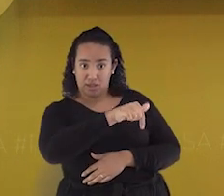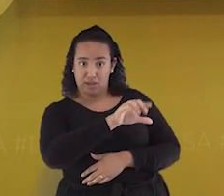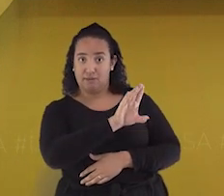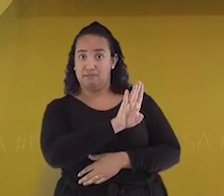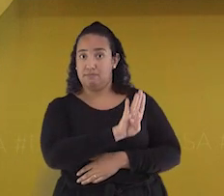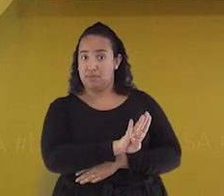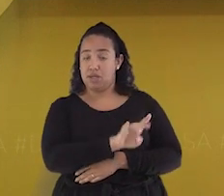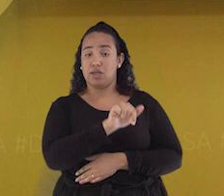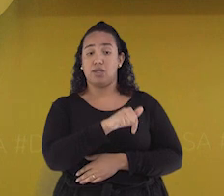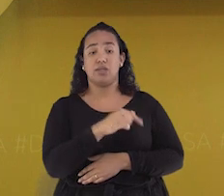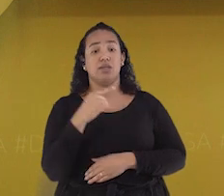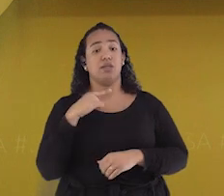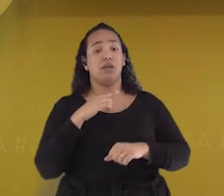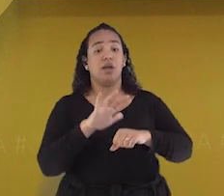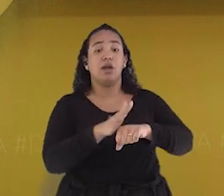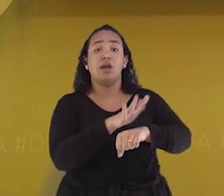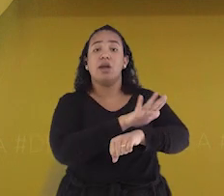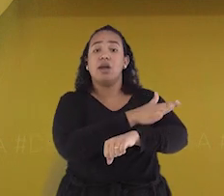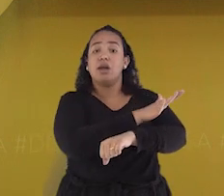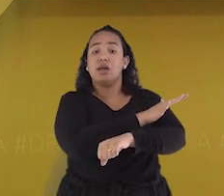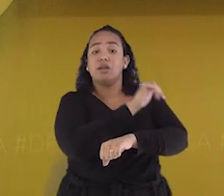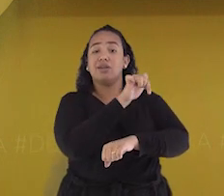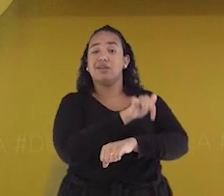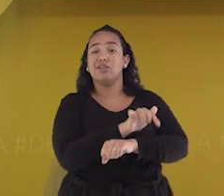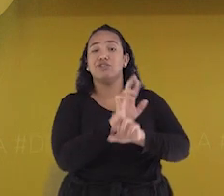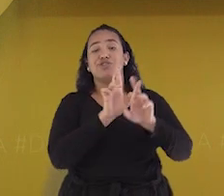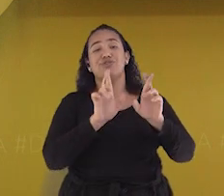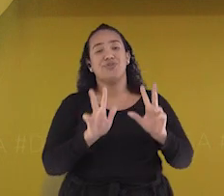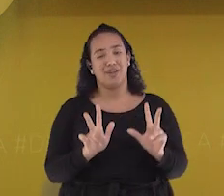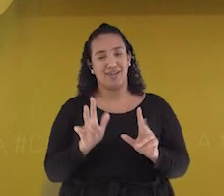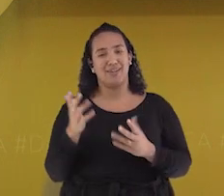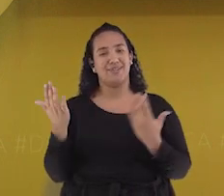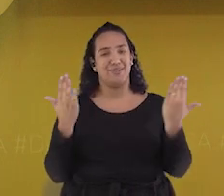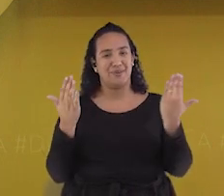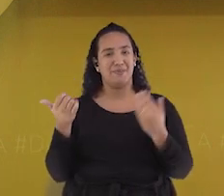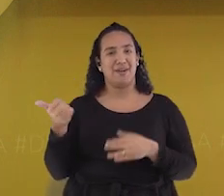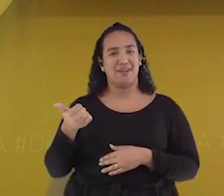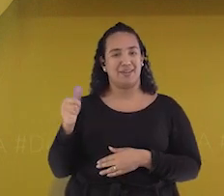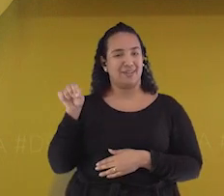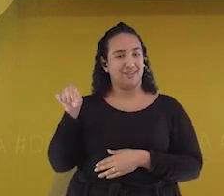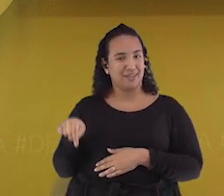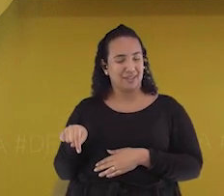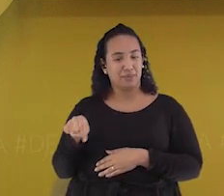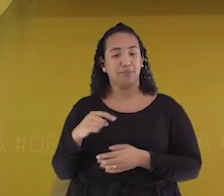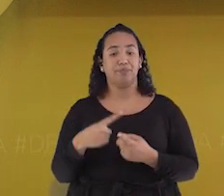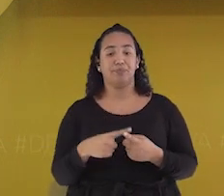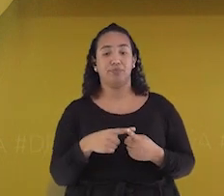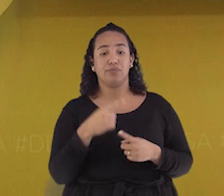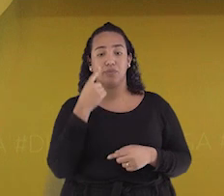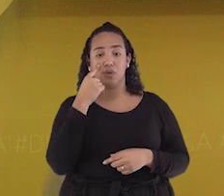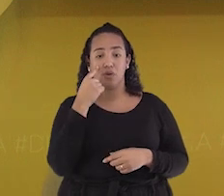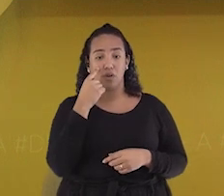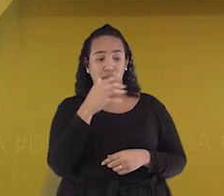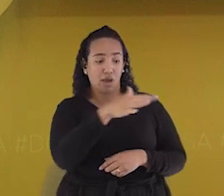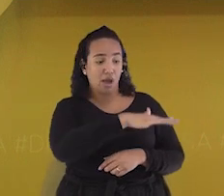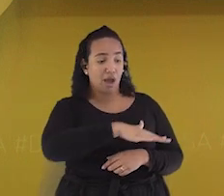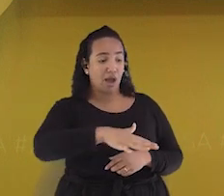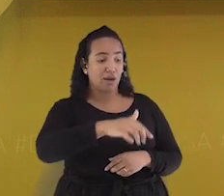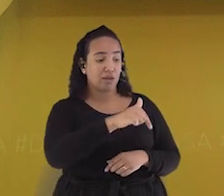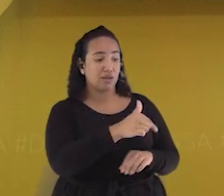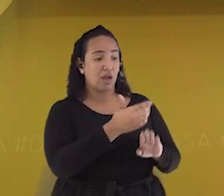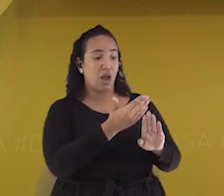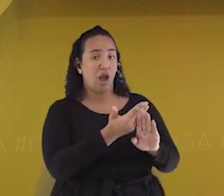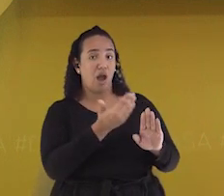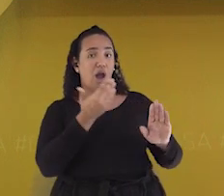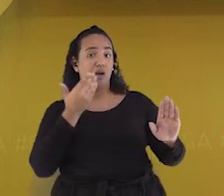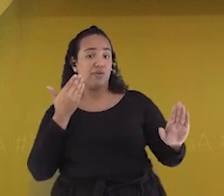B, ele apresenta um relevo com curvas de nível bem diferentes do primeiro, com maior espaçamento